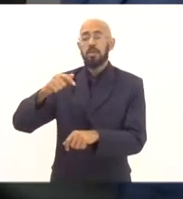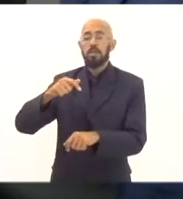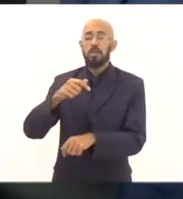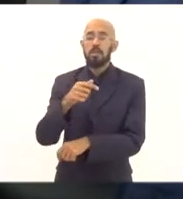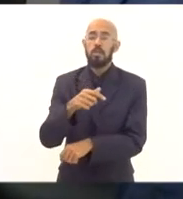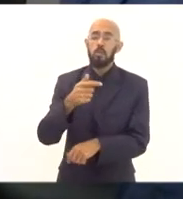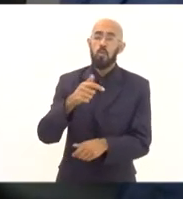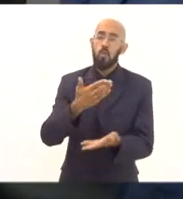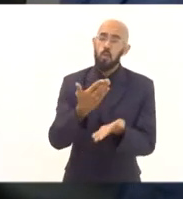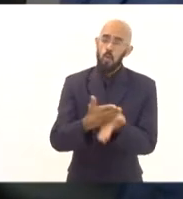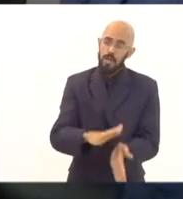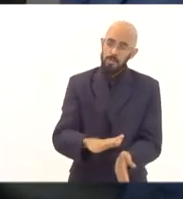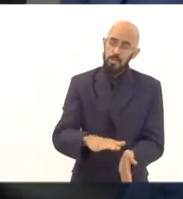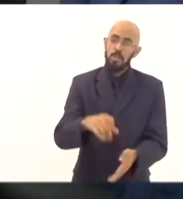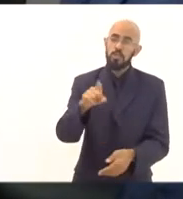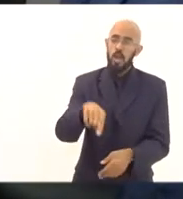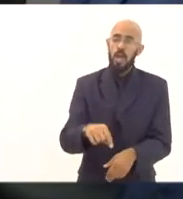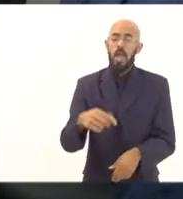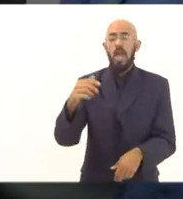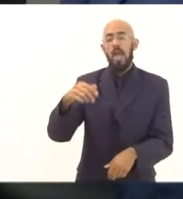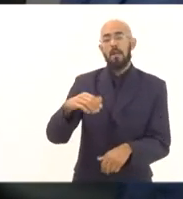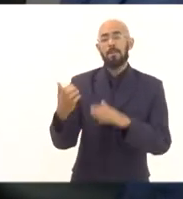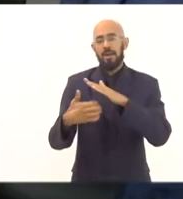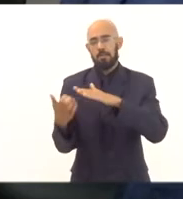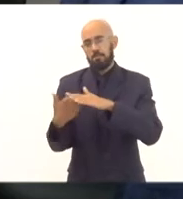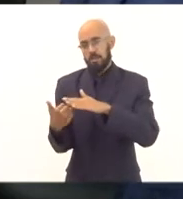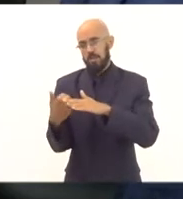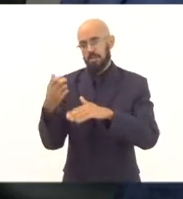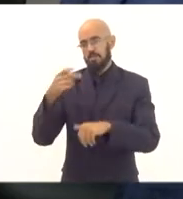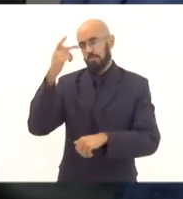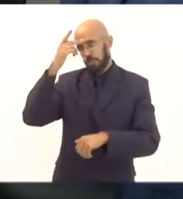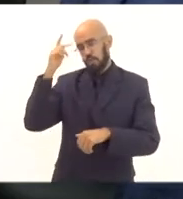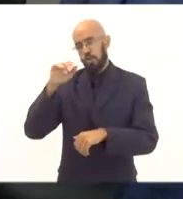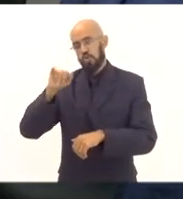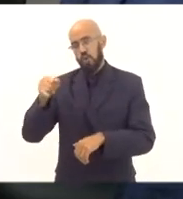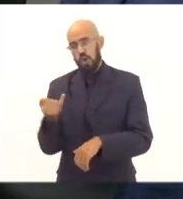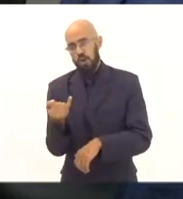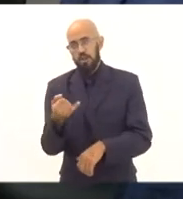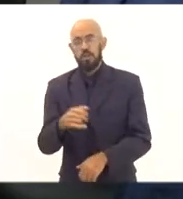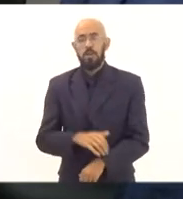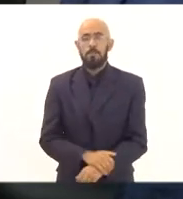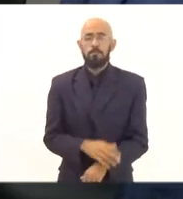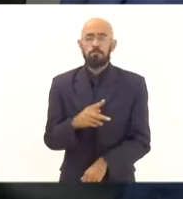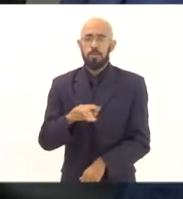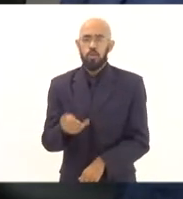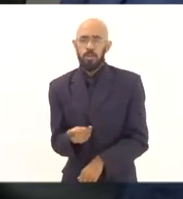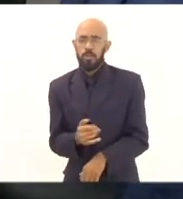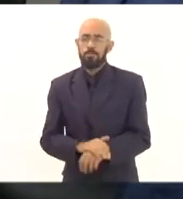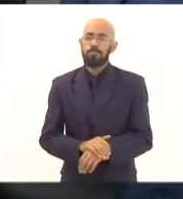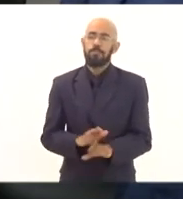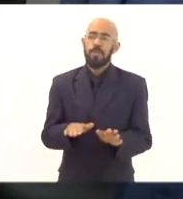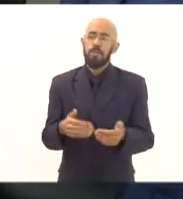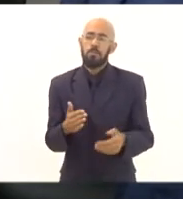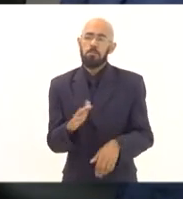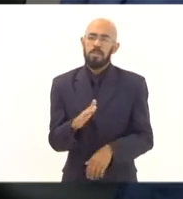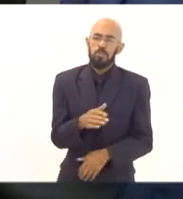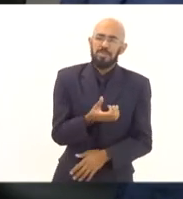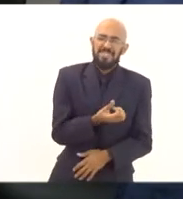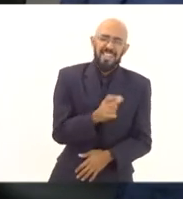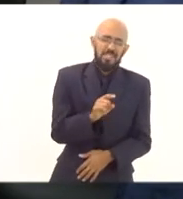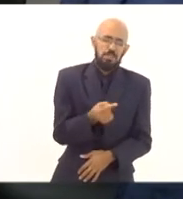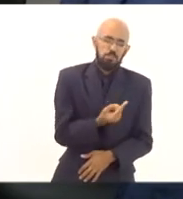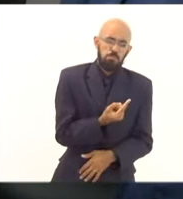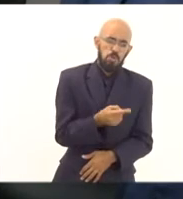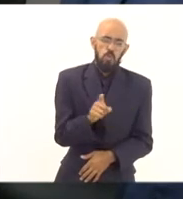é desses 16 mil pessoas físicas incluindo Aproximadamente seis mil de informais